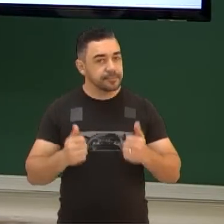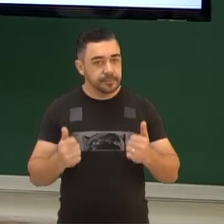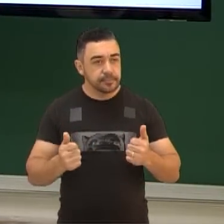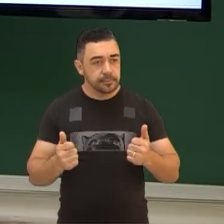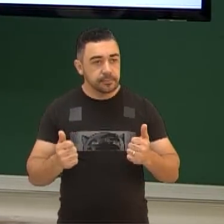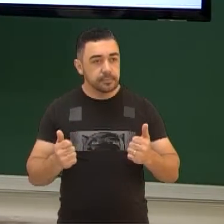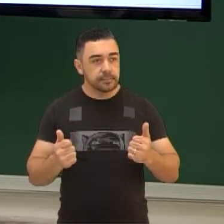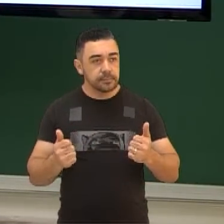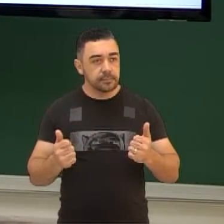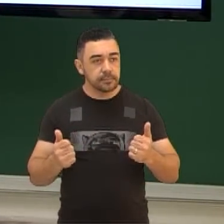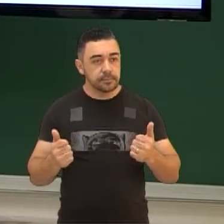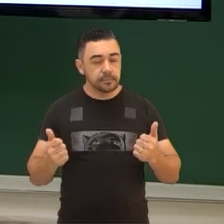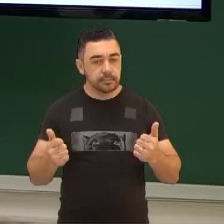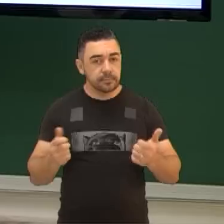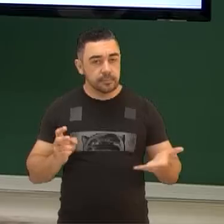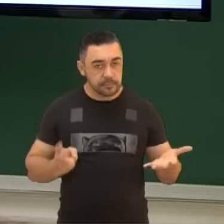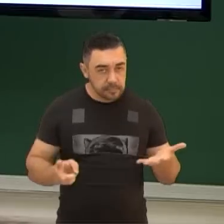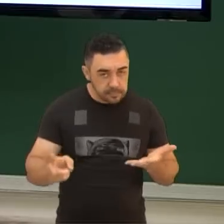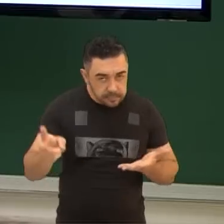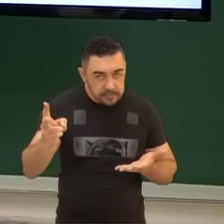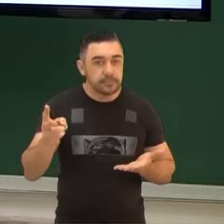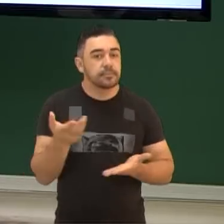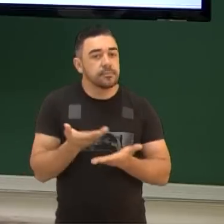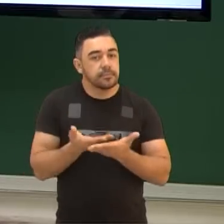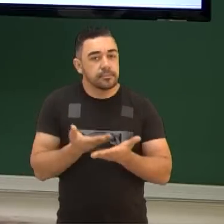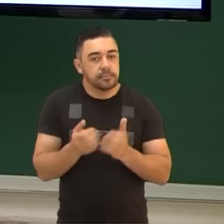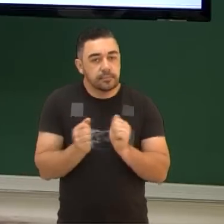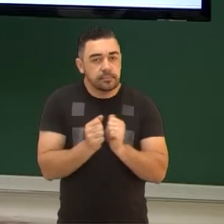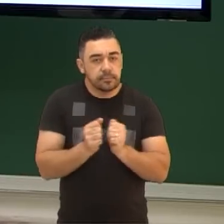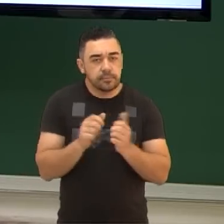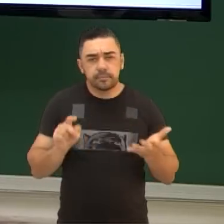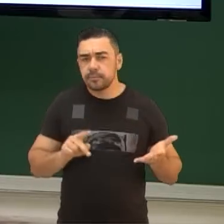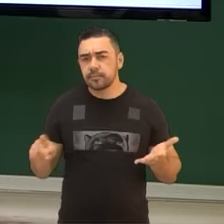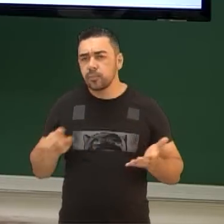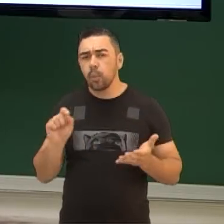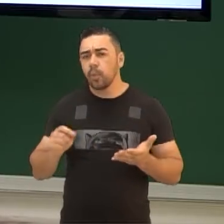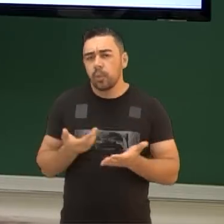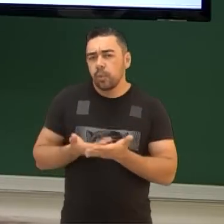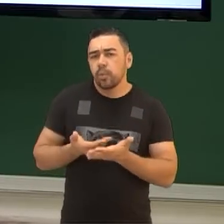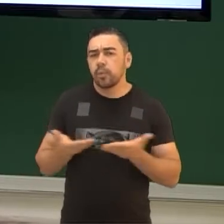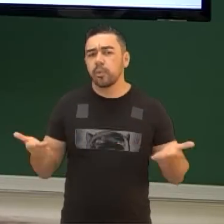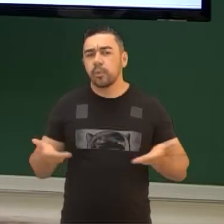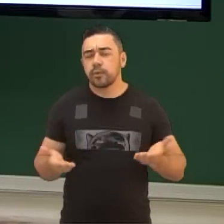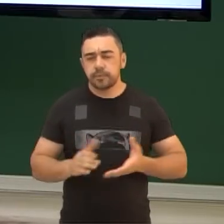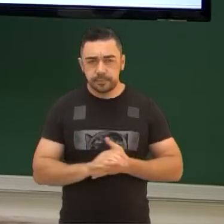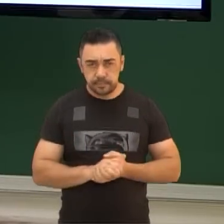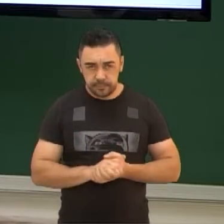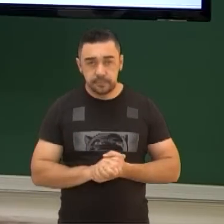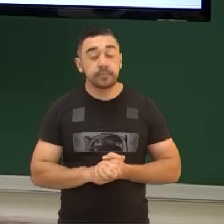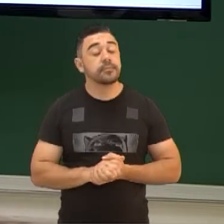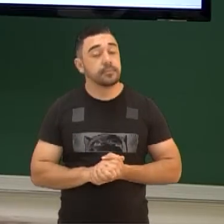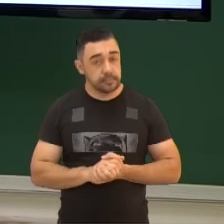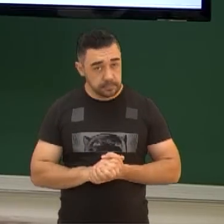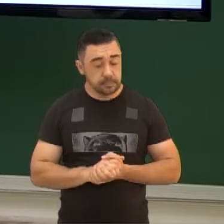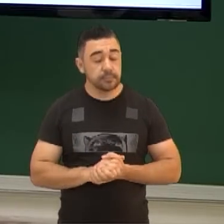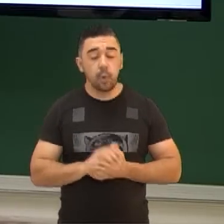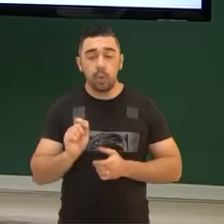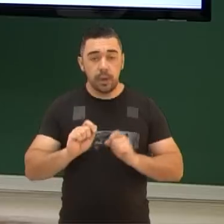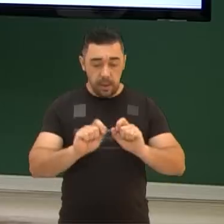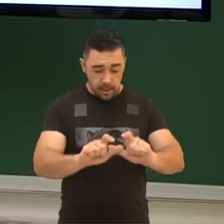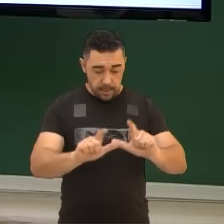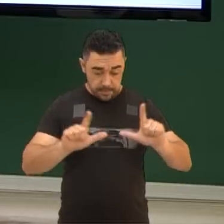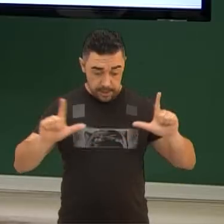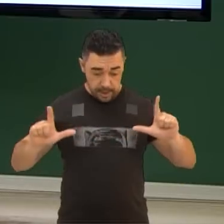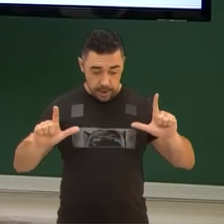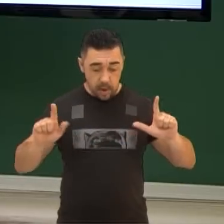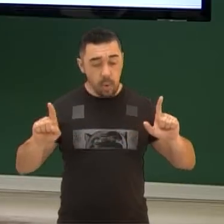pessoal? Então, continuando aqui com a professora, o que nós estudamos hoje, galerinha? Então, ampliar e